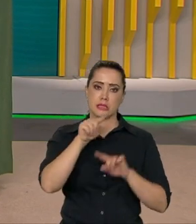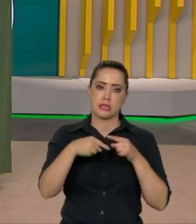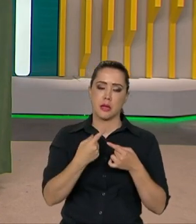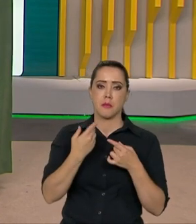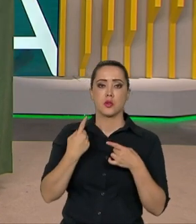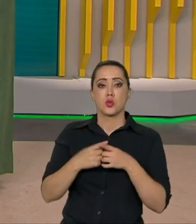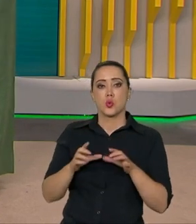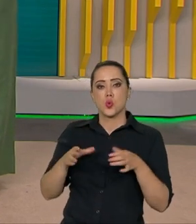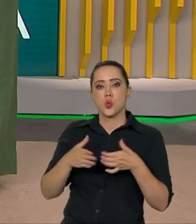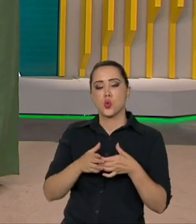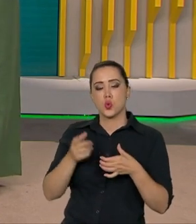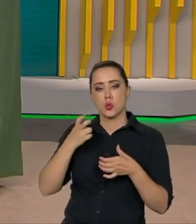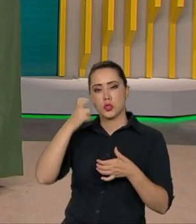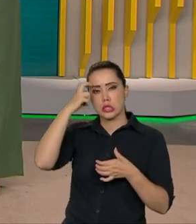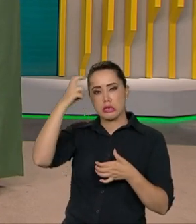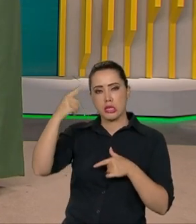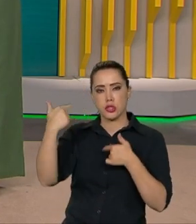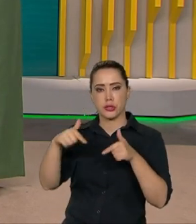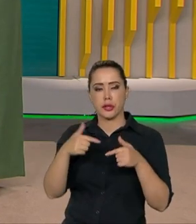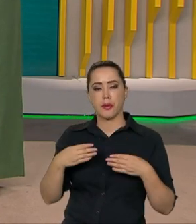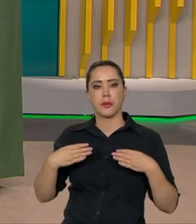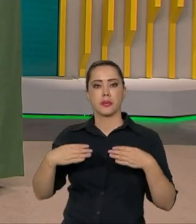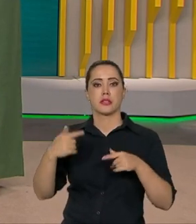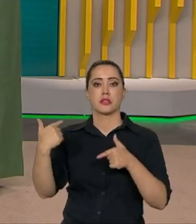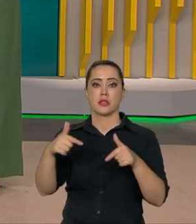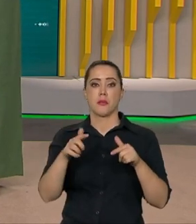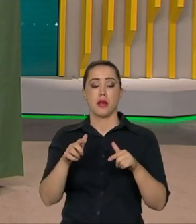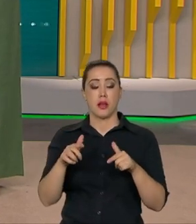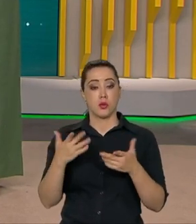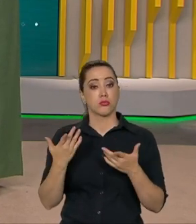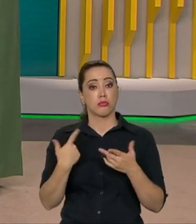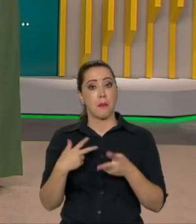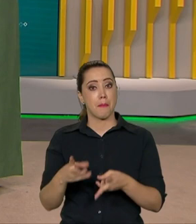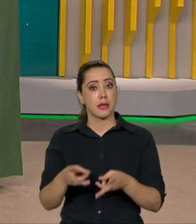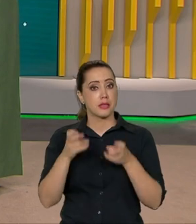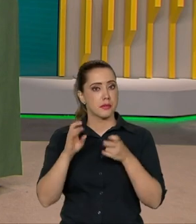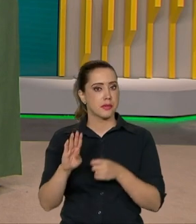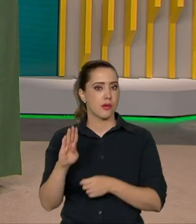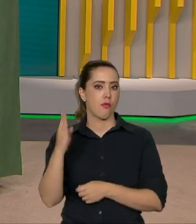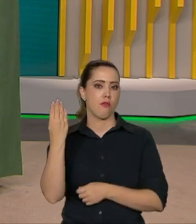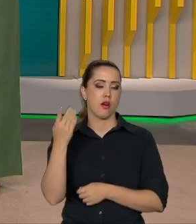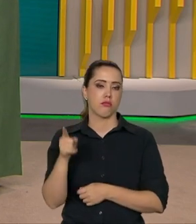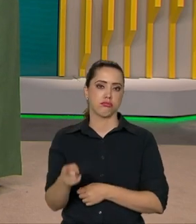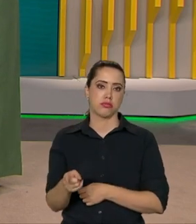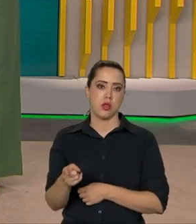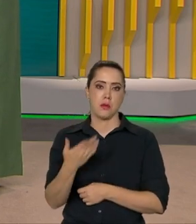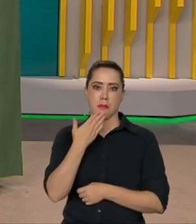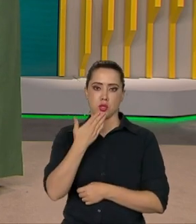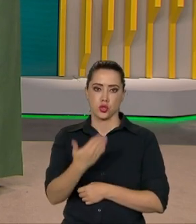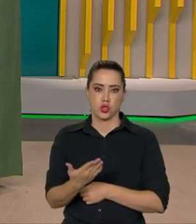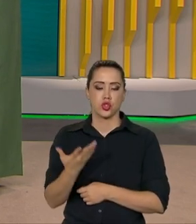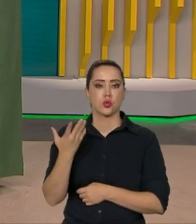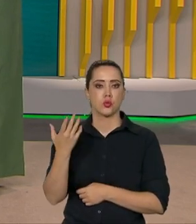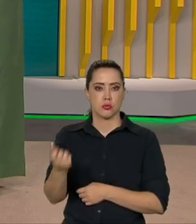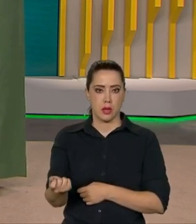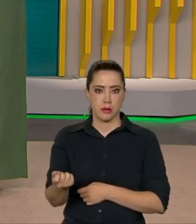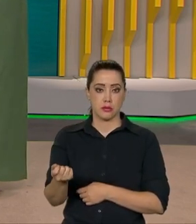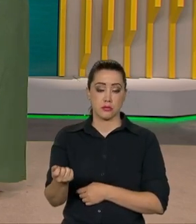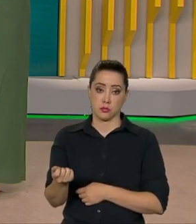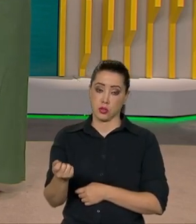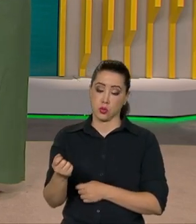de inteligência trabalhista do Ministério do Trabalho e Emprego detectou fraudes na obtenção e recebimento